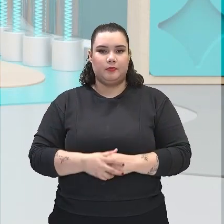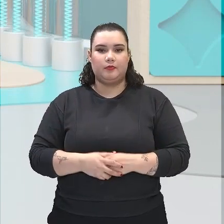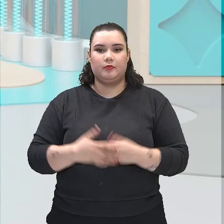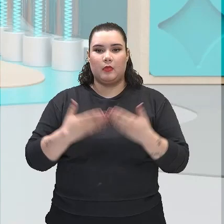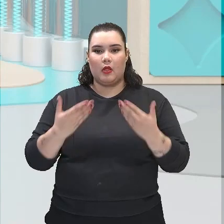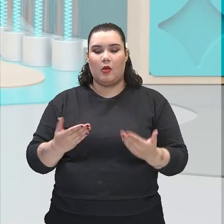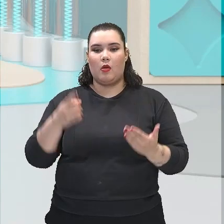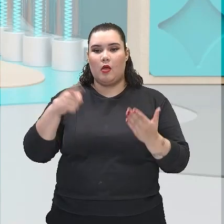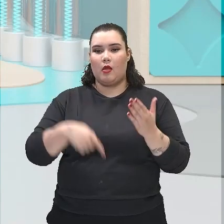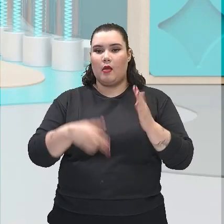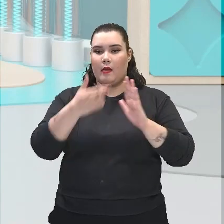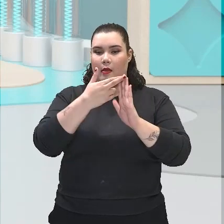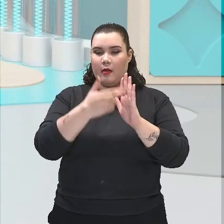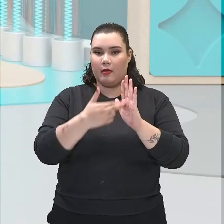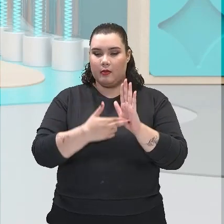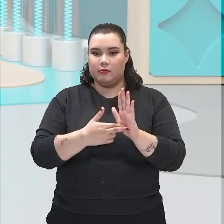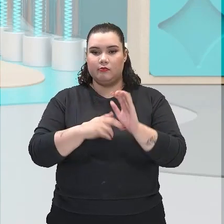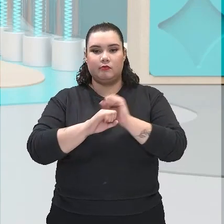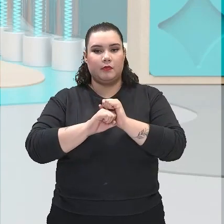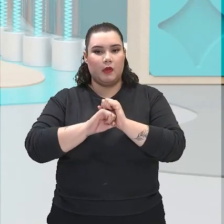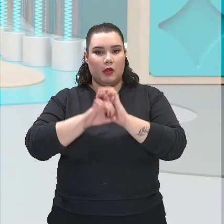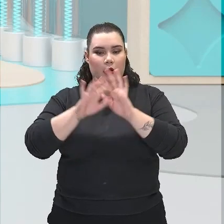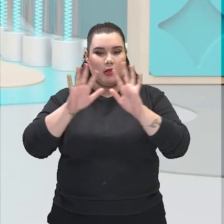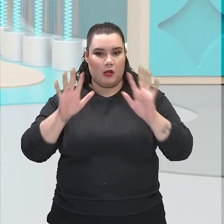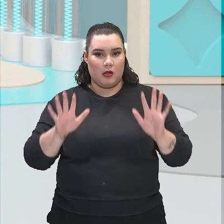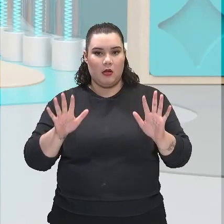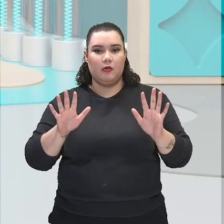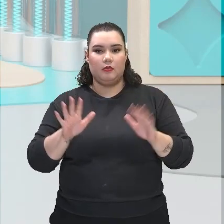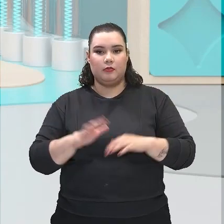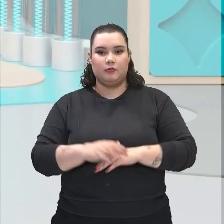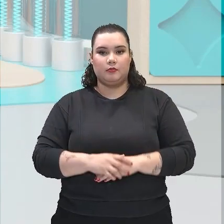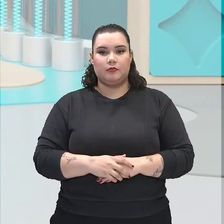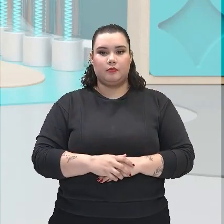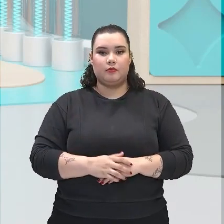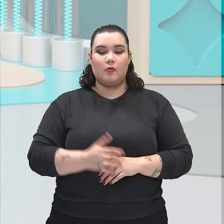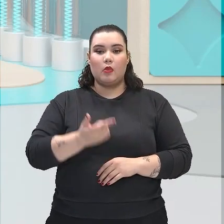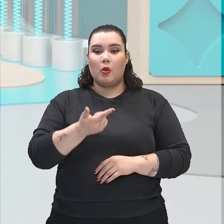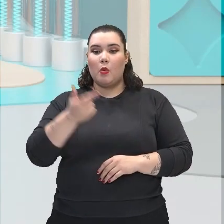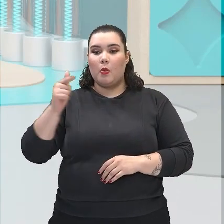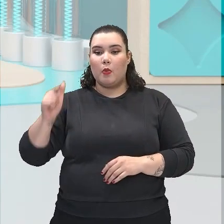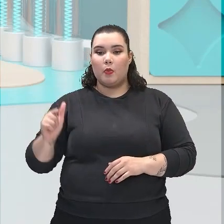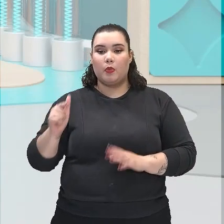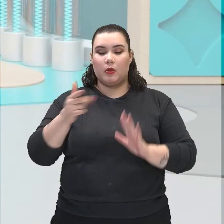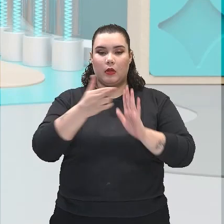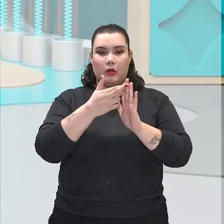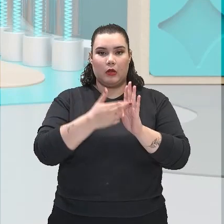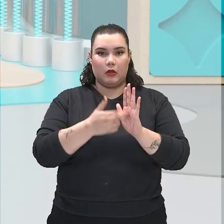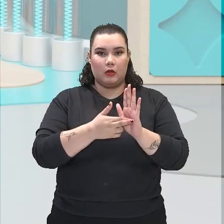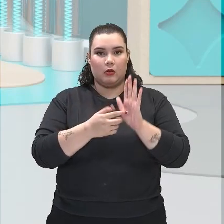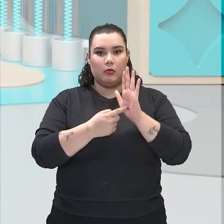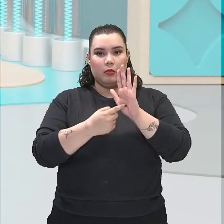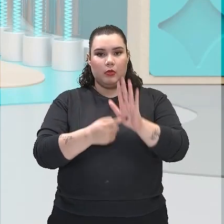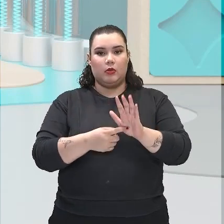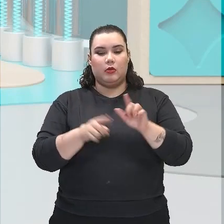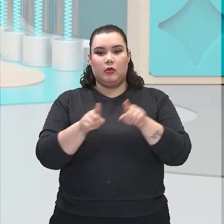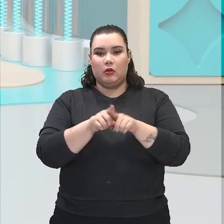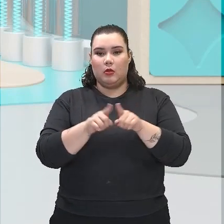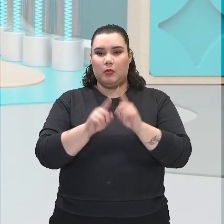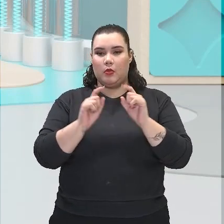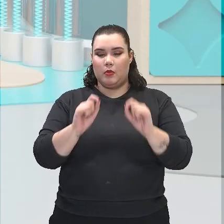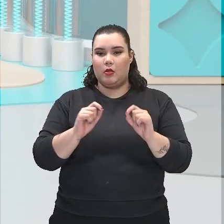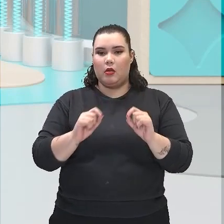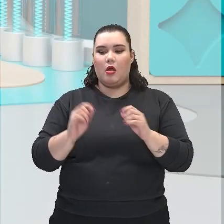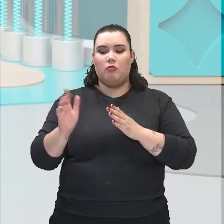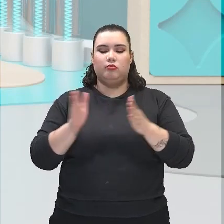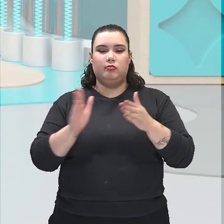a regra que foi bem seguida, ou seja, que ficou bem clara aqui. Outra regra que foi apresentada também aqui no desenvolvimento do